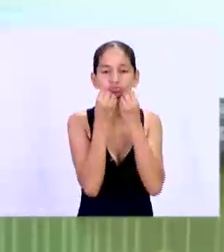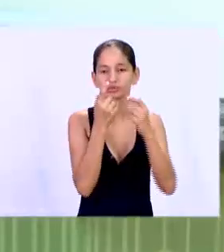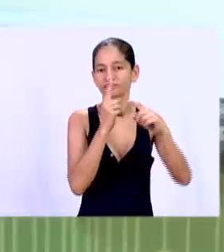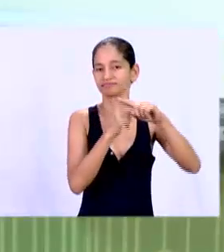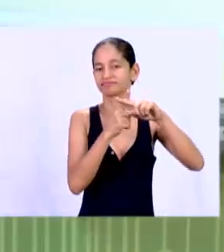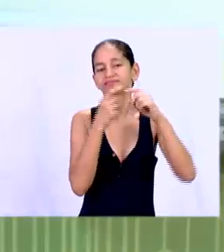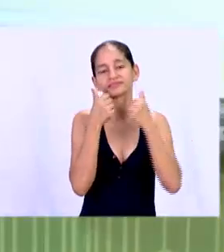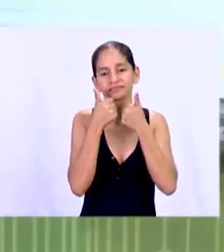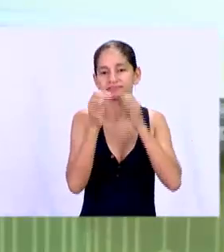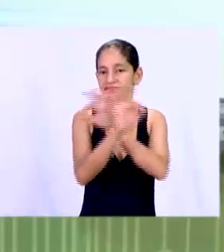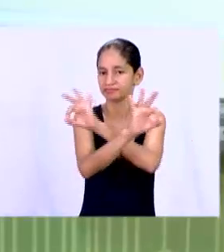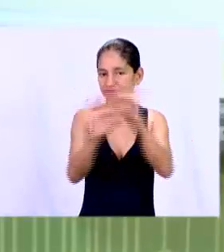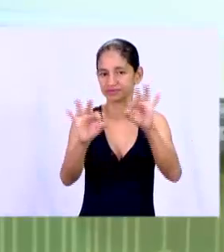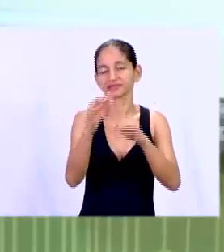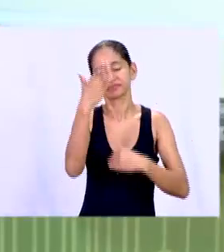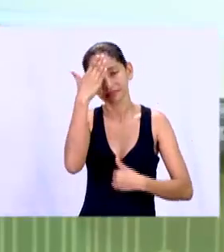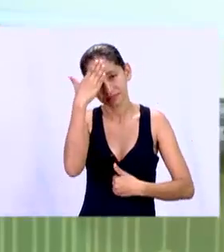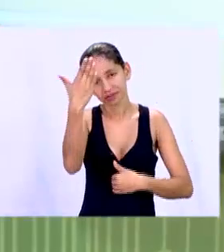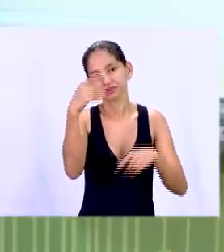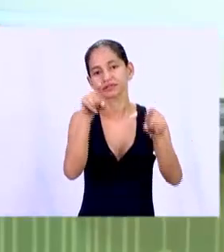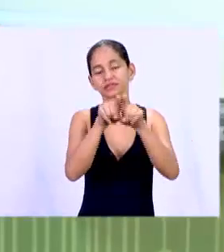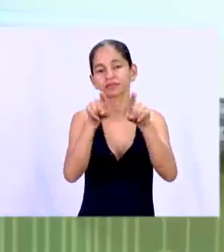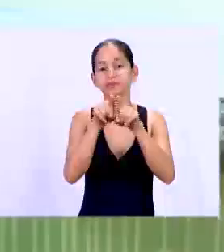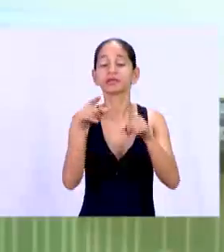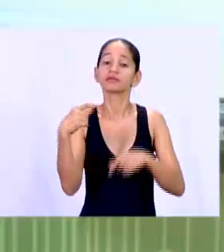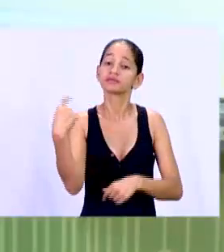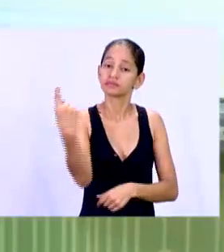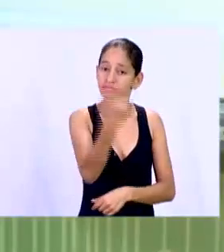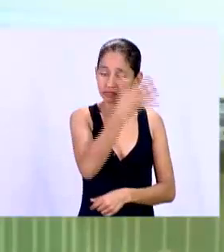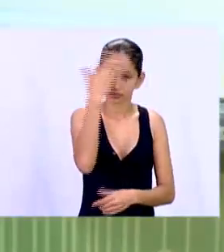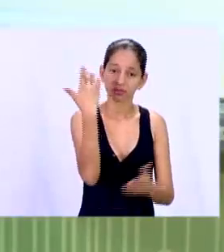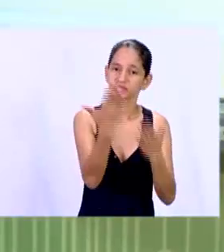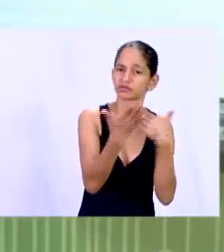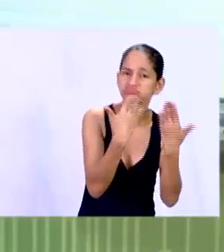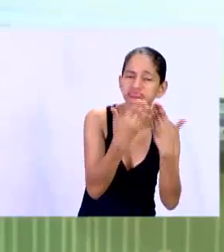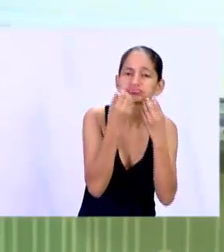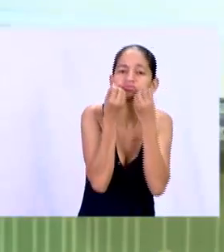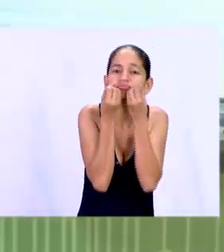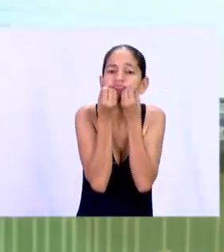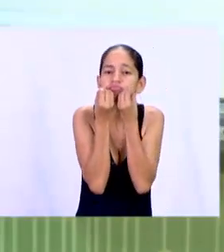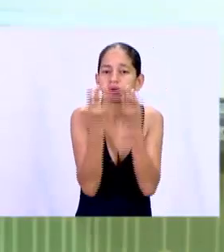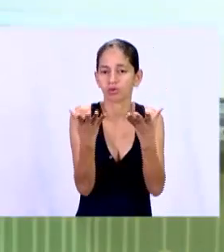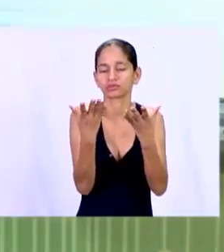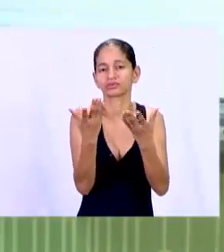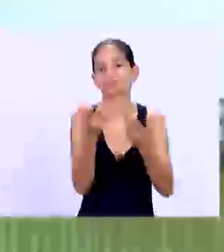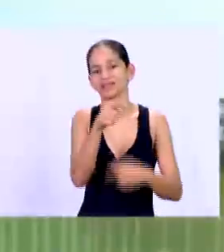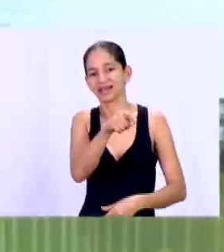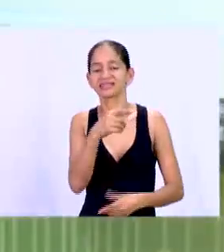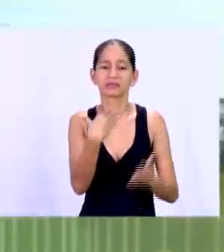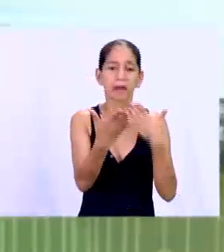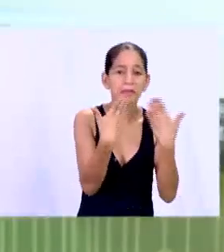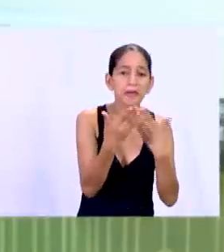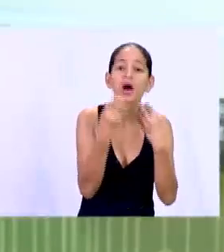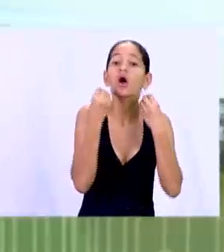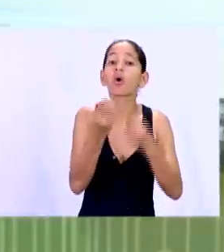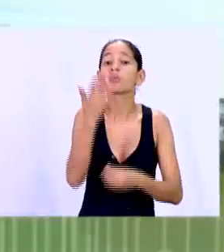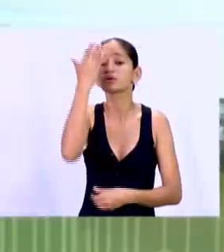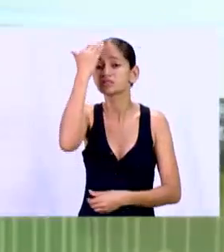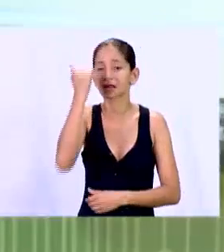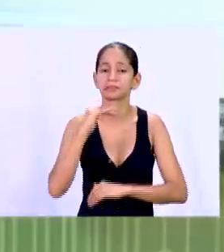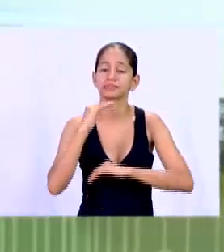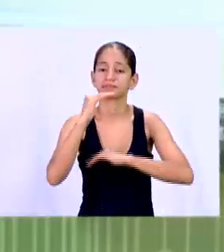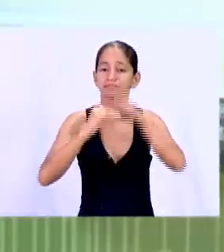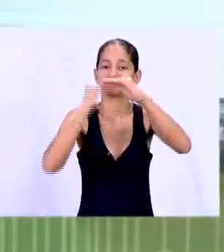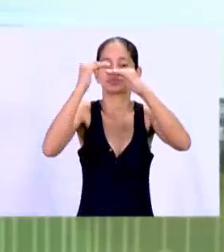né? Queremos agradecer também a participação de vocês, que foi excelente. Sem essa participação não tem como a gente